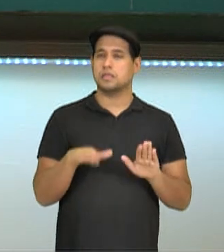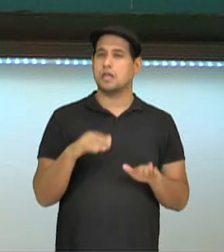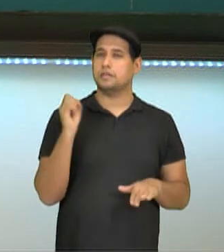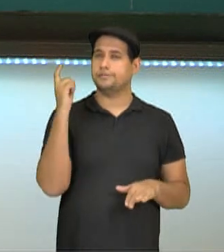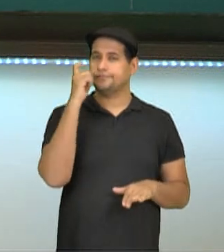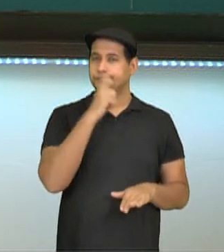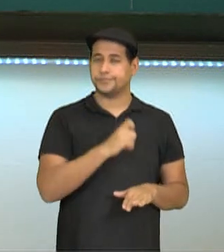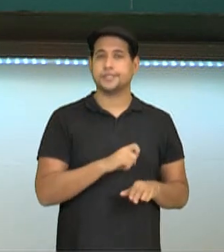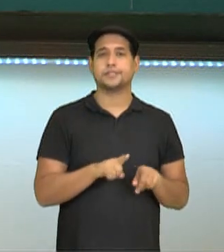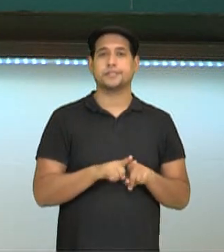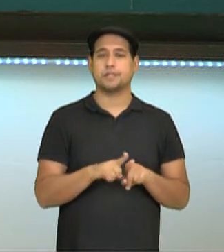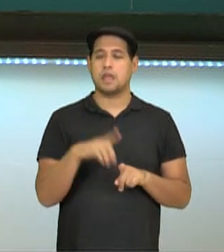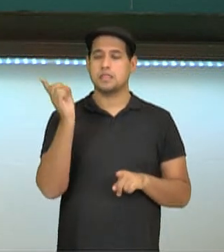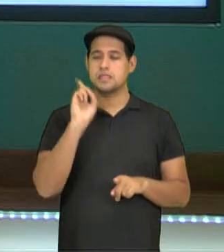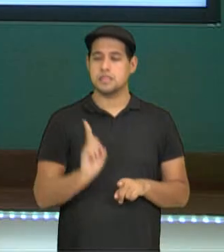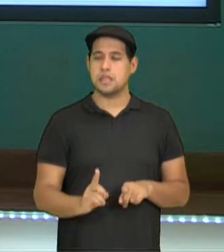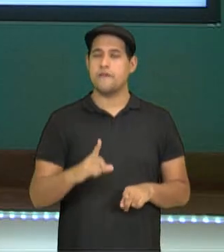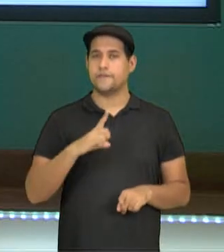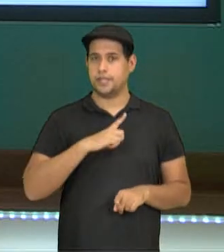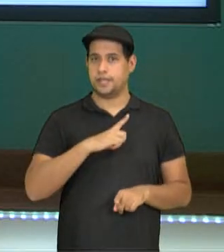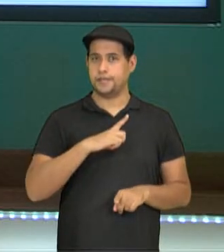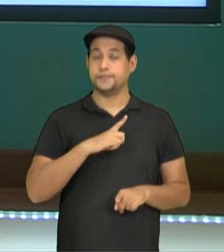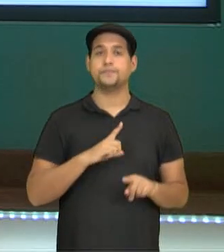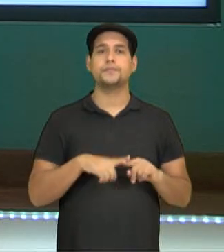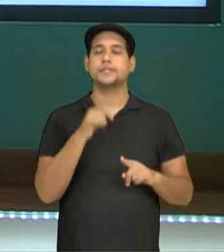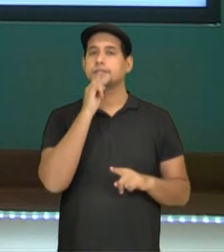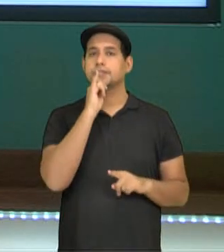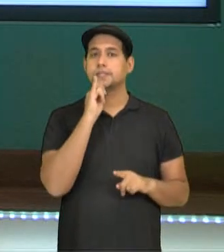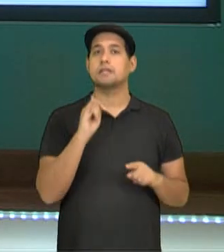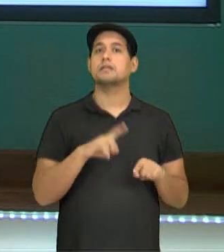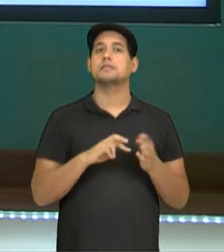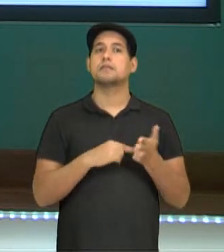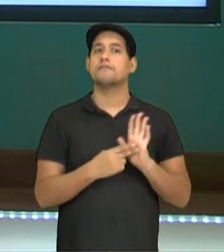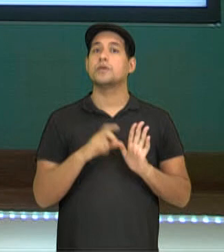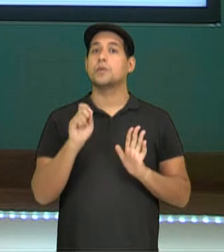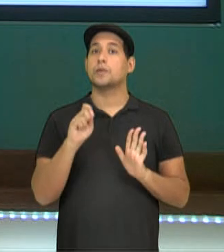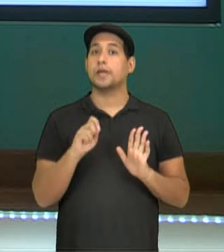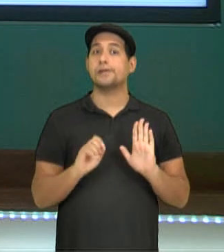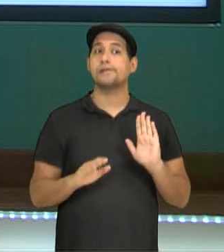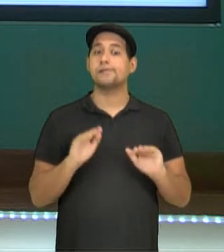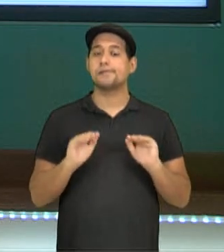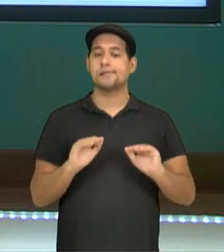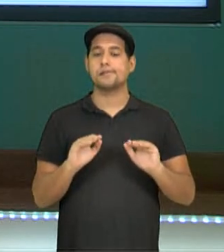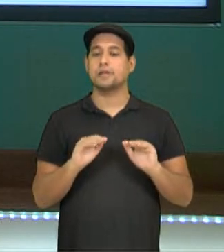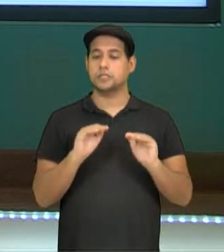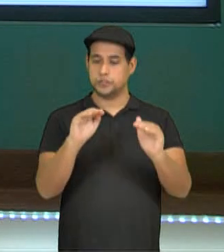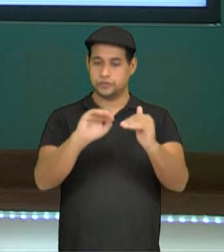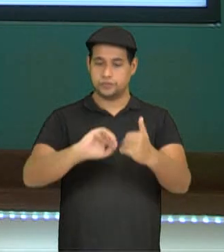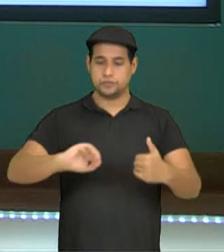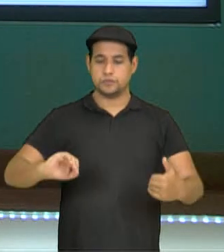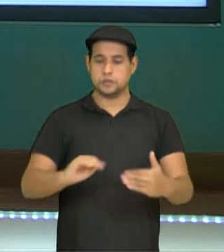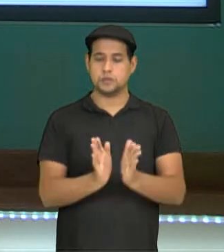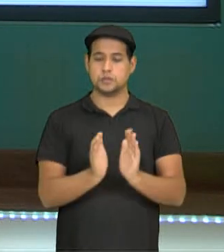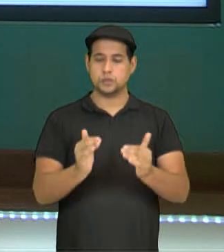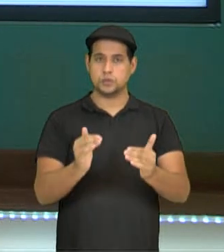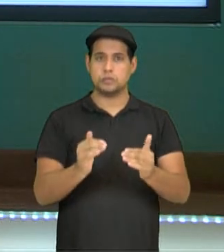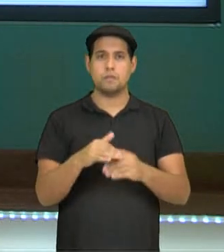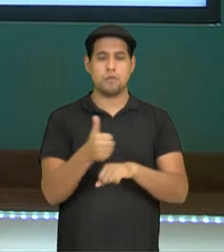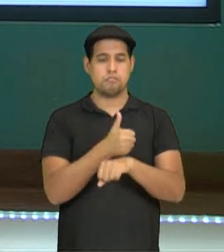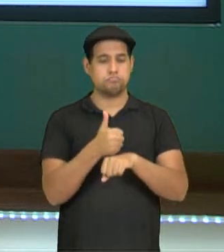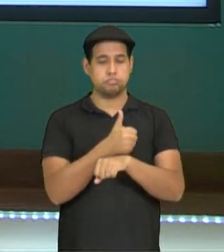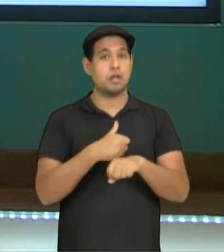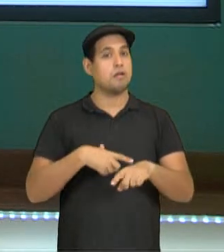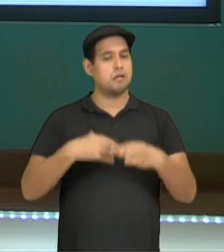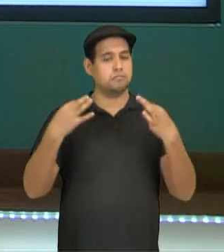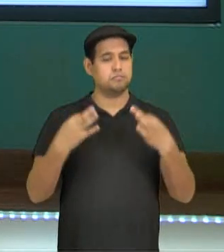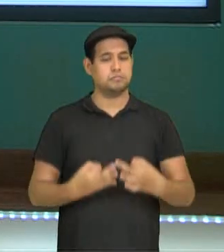deficiência constatado pela classificação funcional. Então essa classificação funcional ela é essencial para que eu possa dividir esses atletas e seja